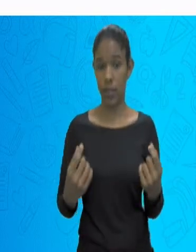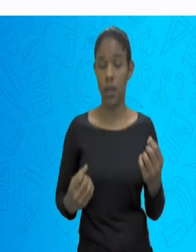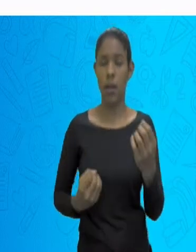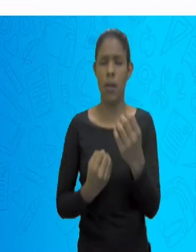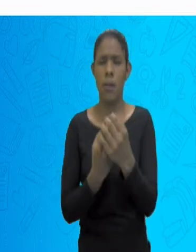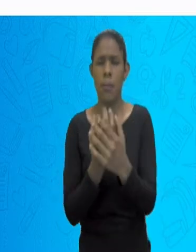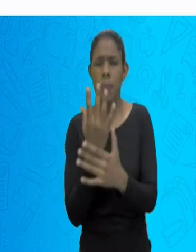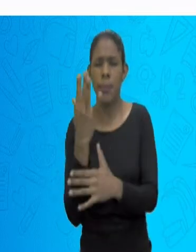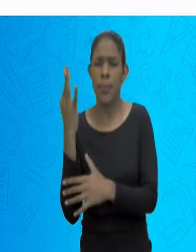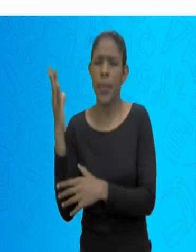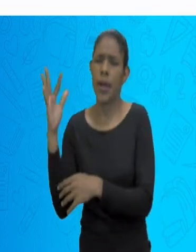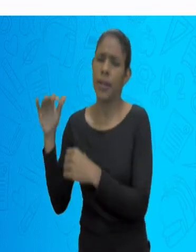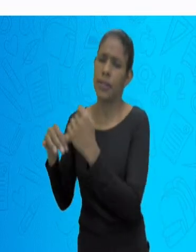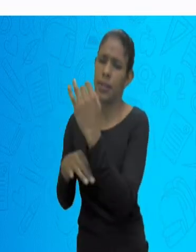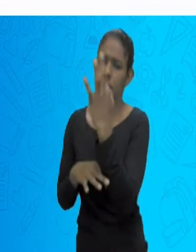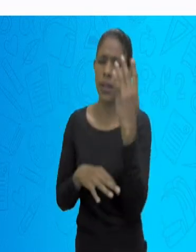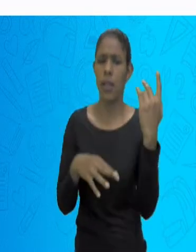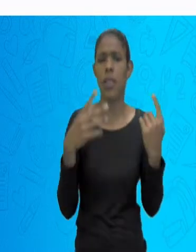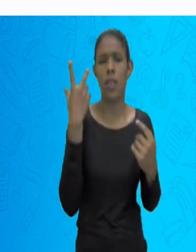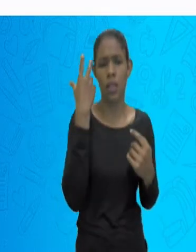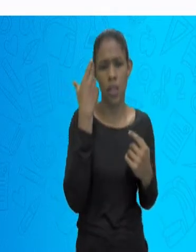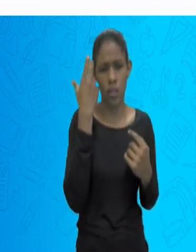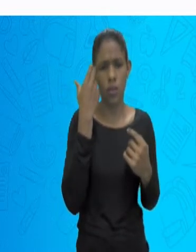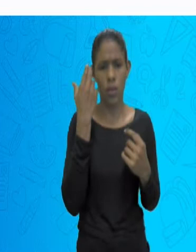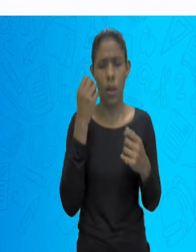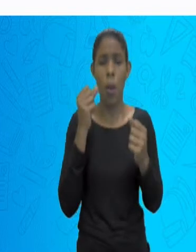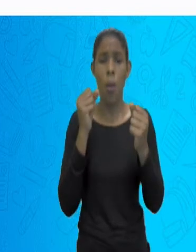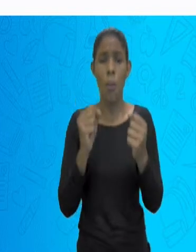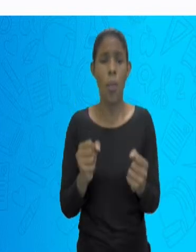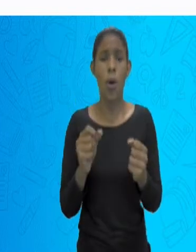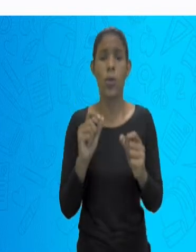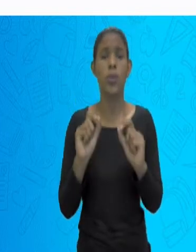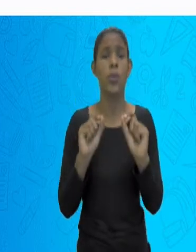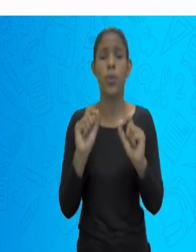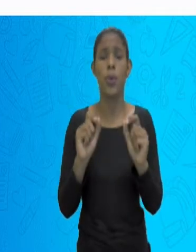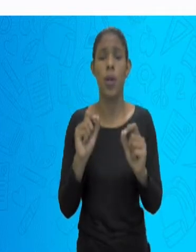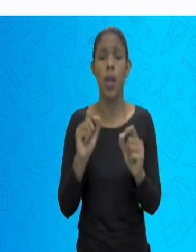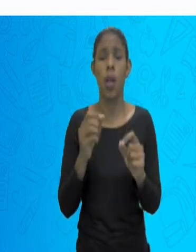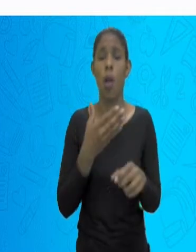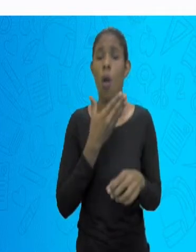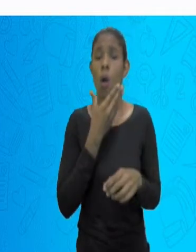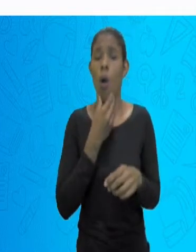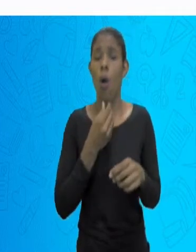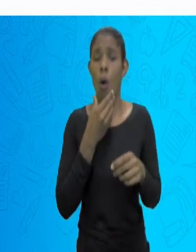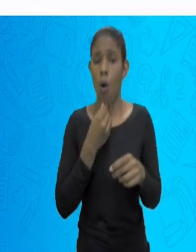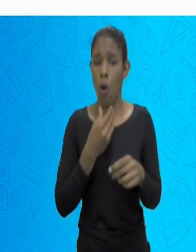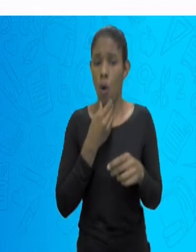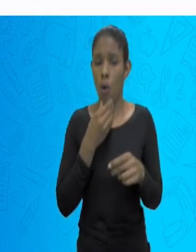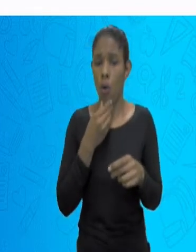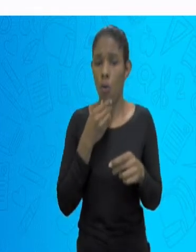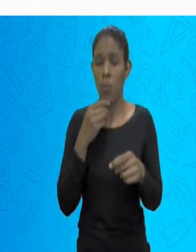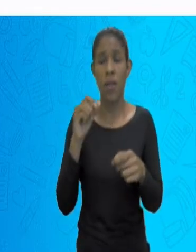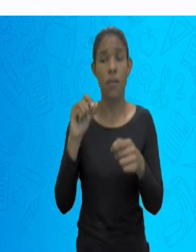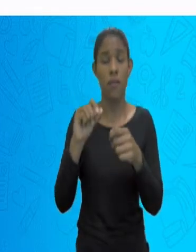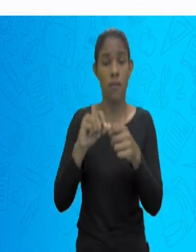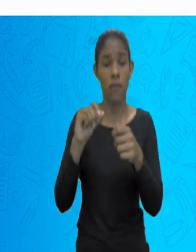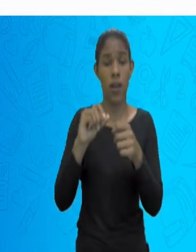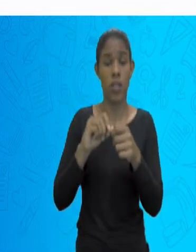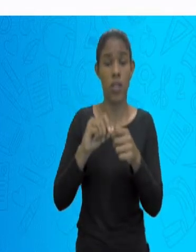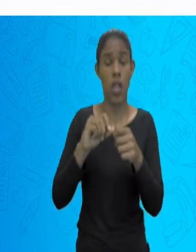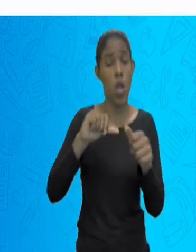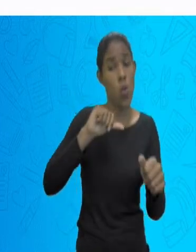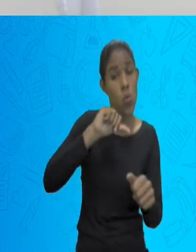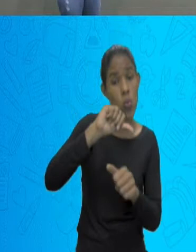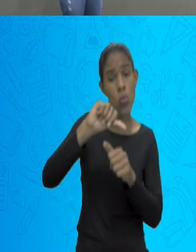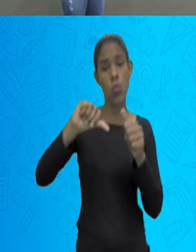que podem ter modificações nas paisagens naturais? Podem sim, claro que podem. Vamos explicar